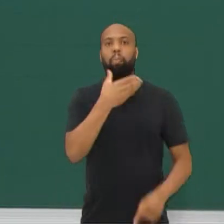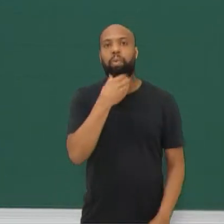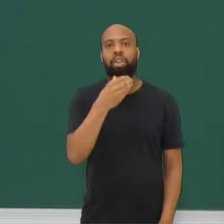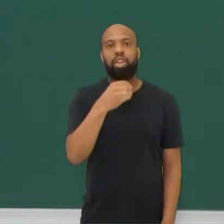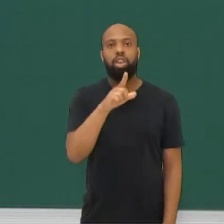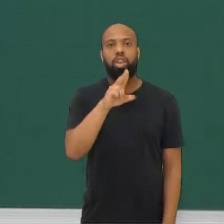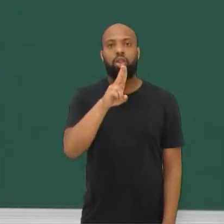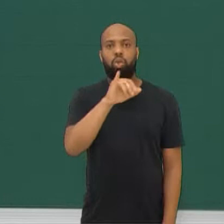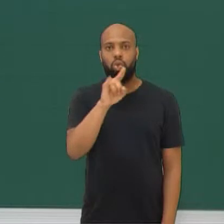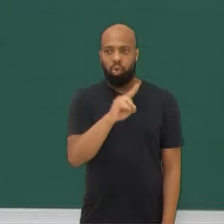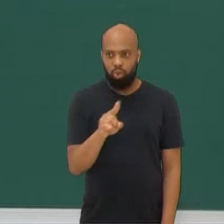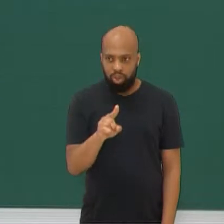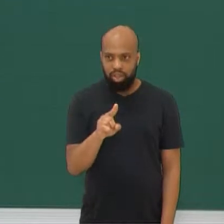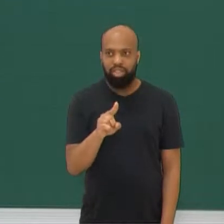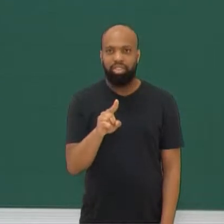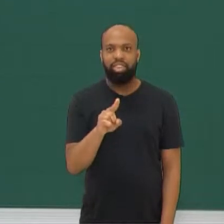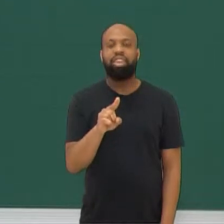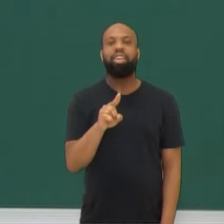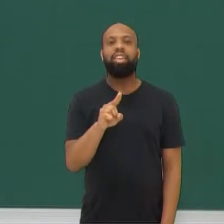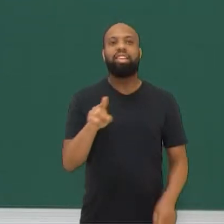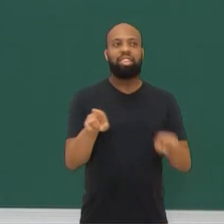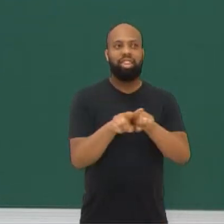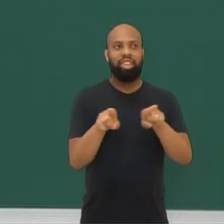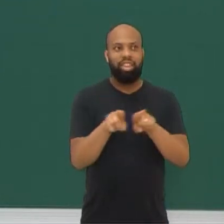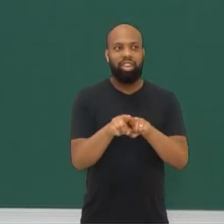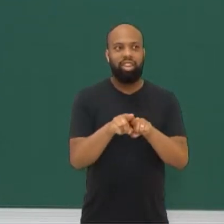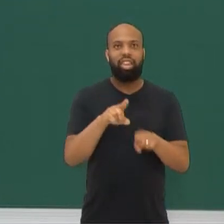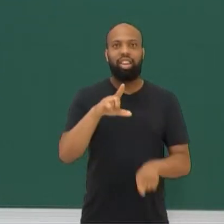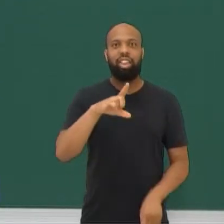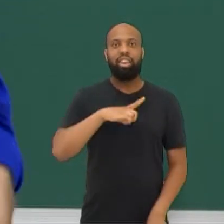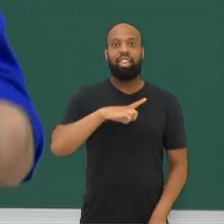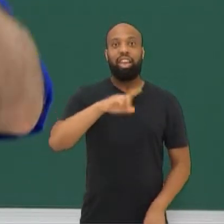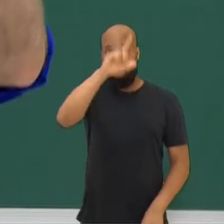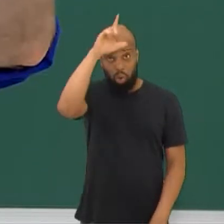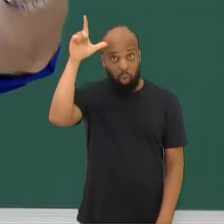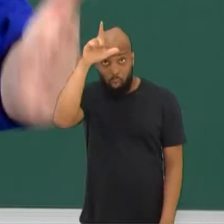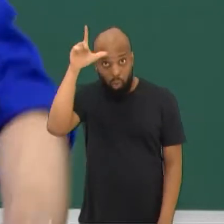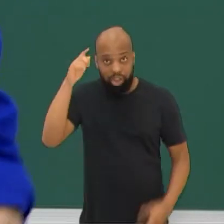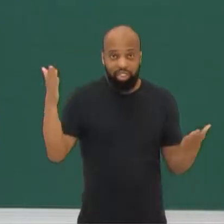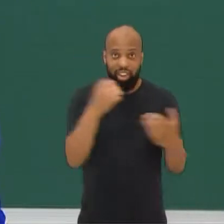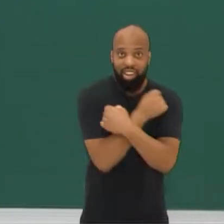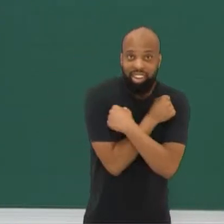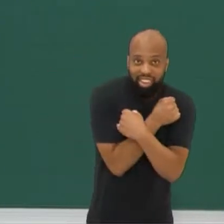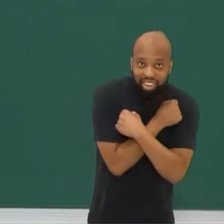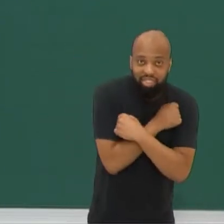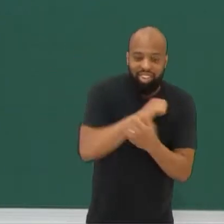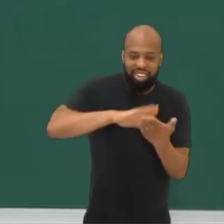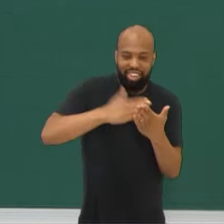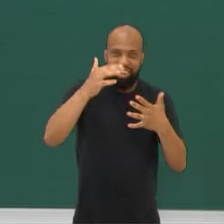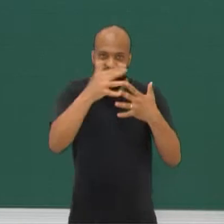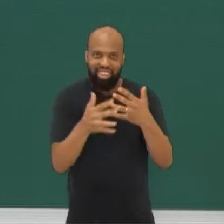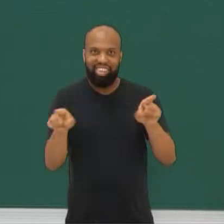Gustavo, mandando um abraço aqui também para os nossos intérpretes de Libras aí, o